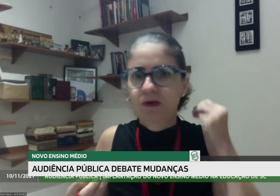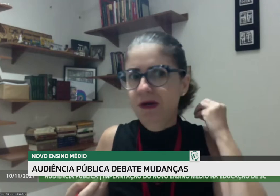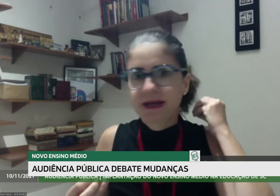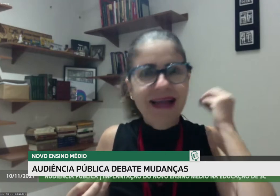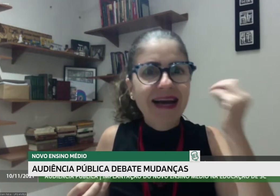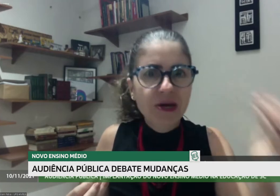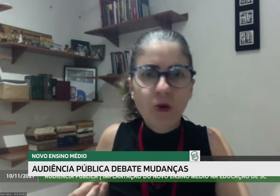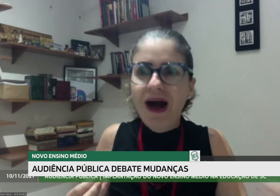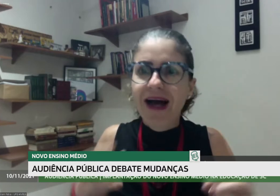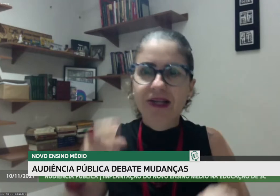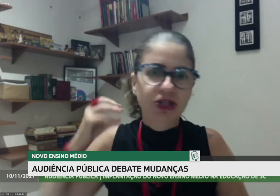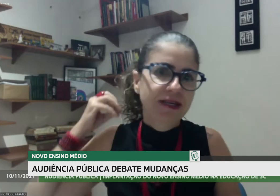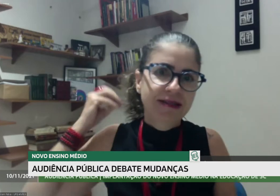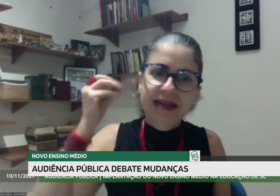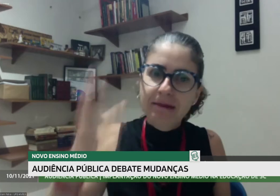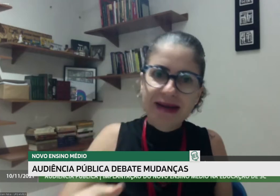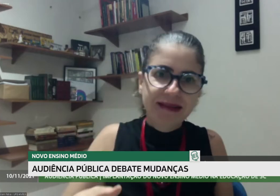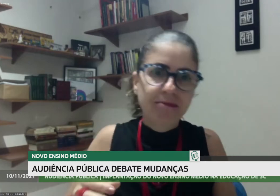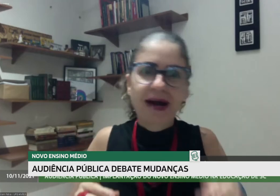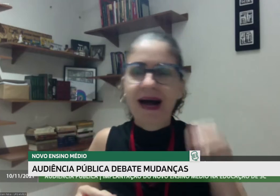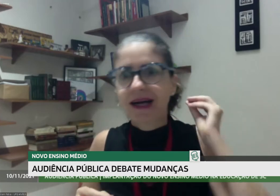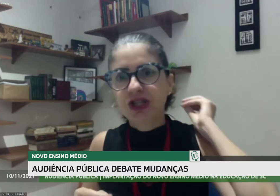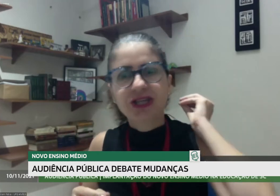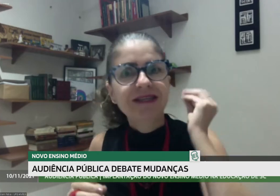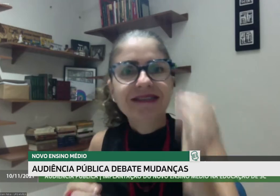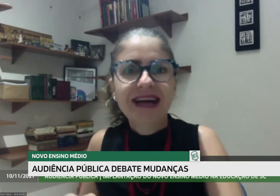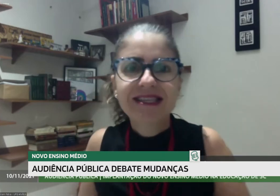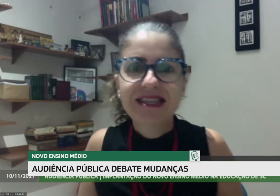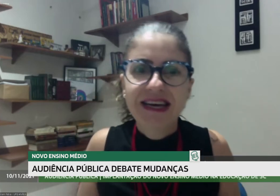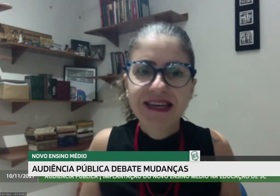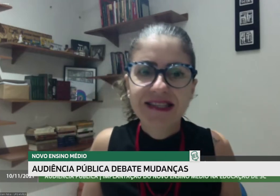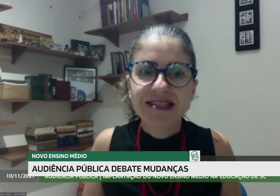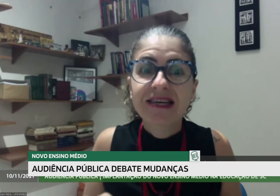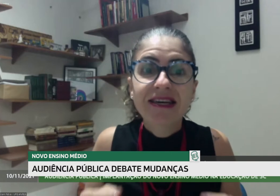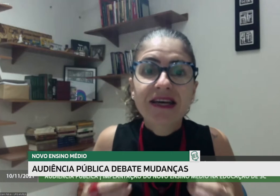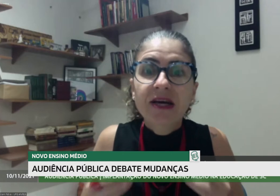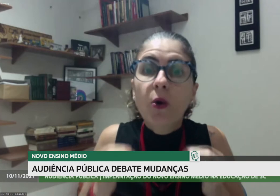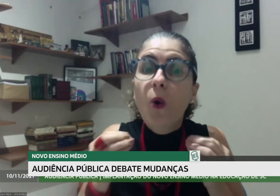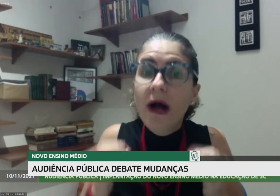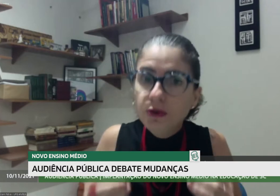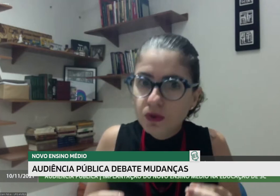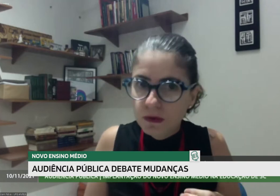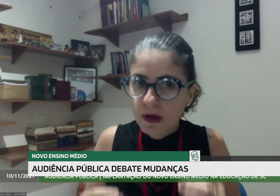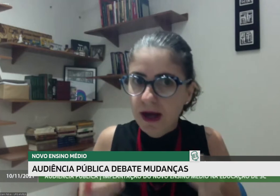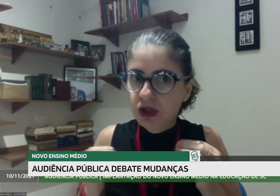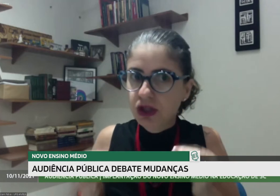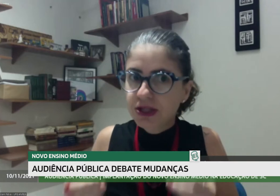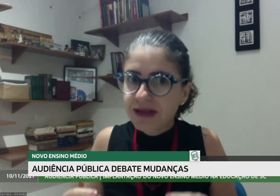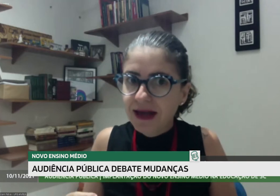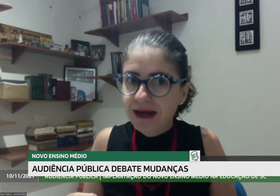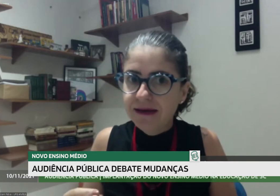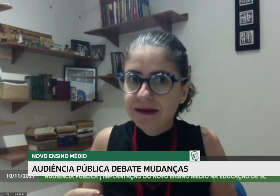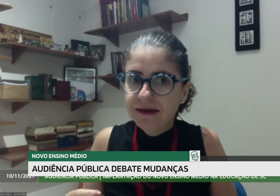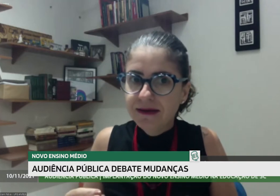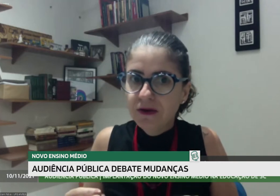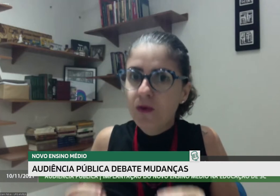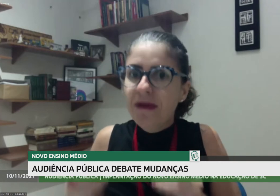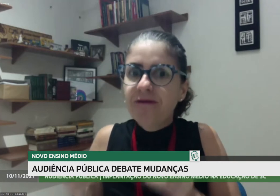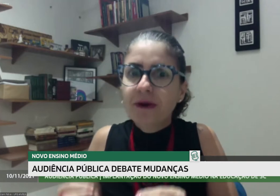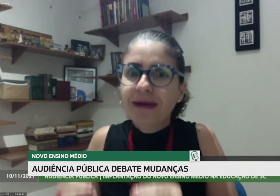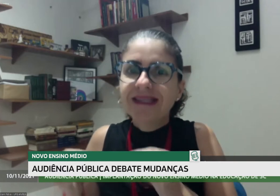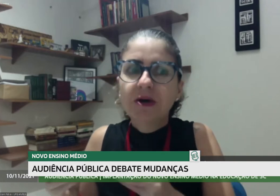formação da linguagem, da matemática, das ciências. Quando a gente tem